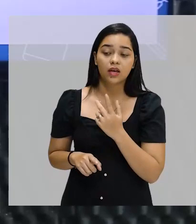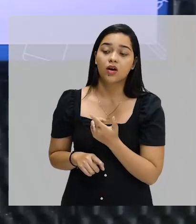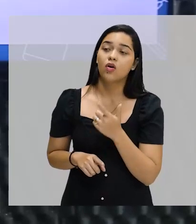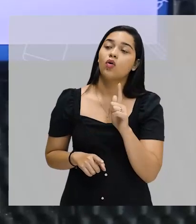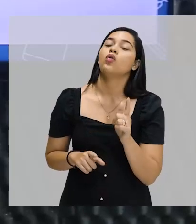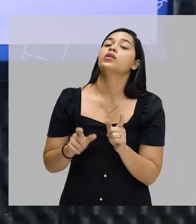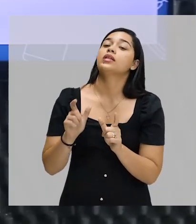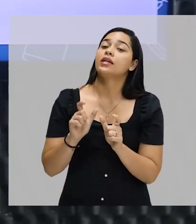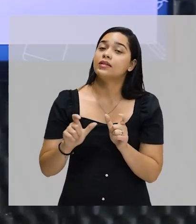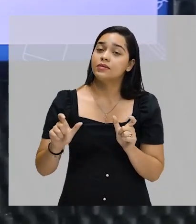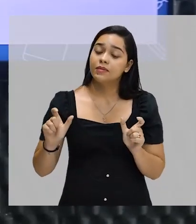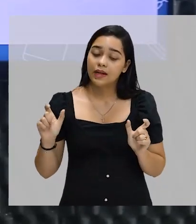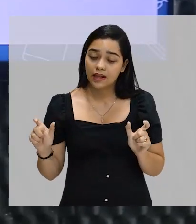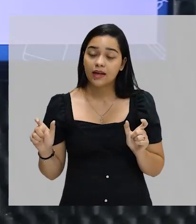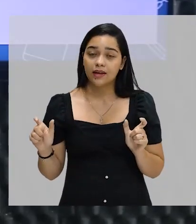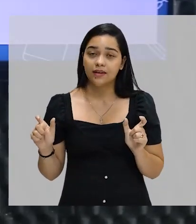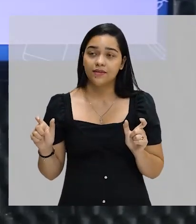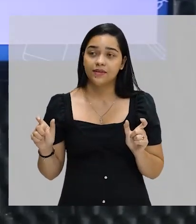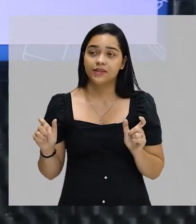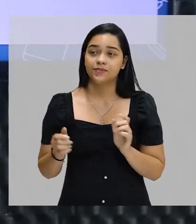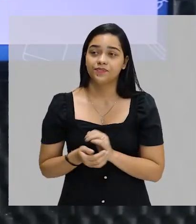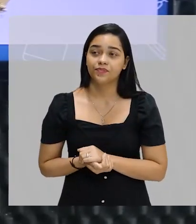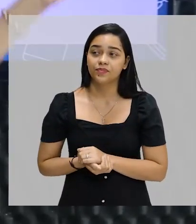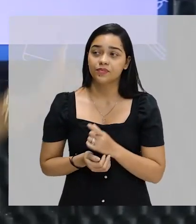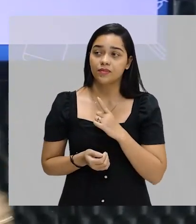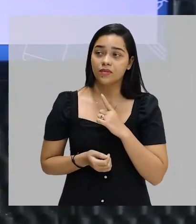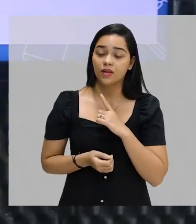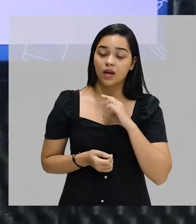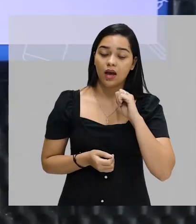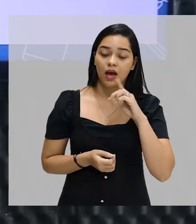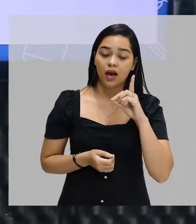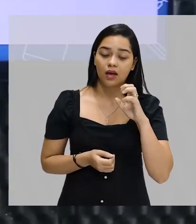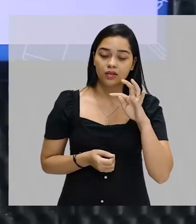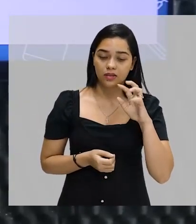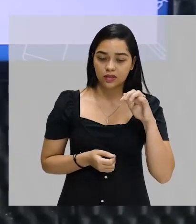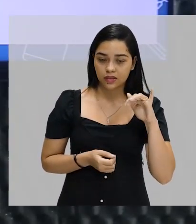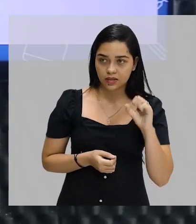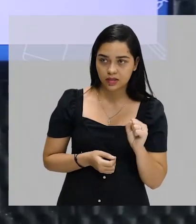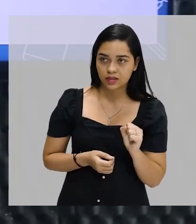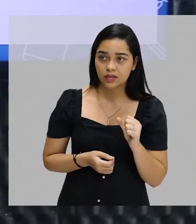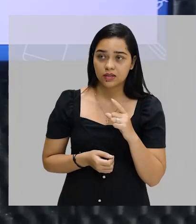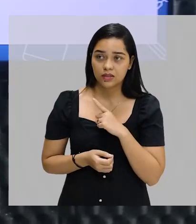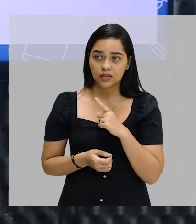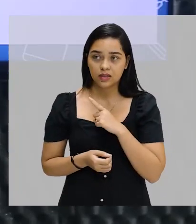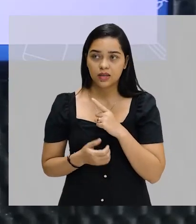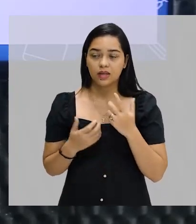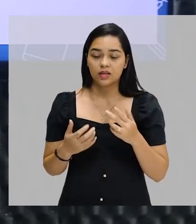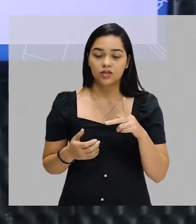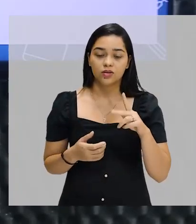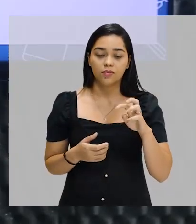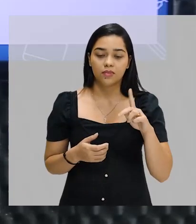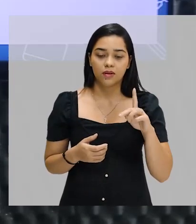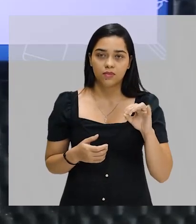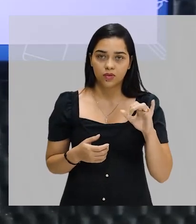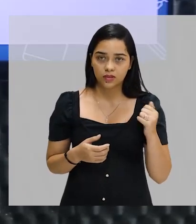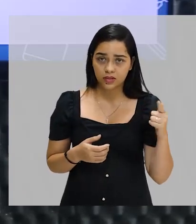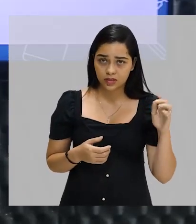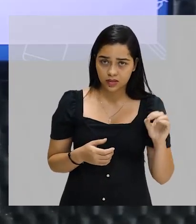outras palavras, que aí a gente vai chamar de acidentais, né? Com função de preposição, tá